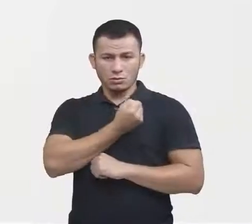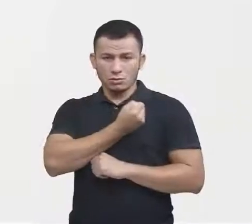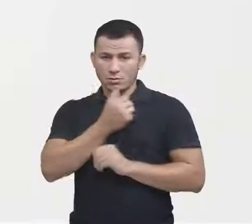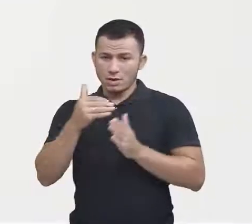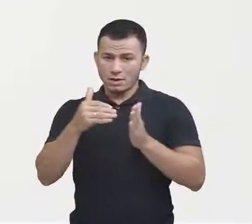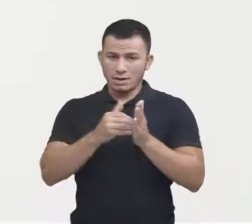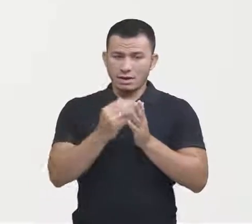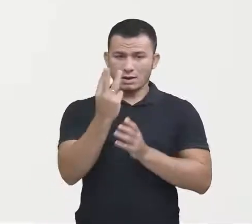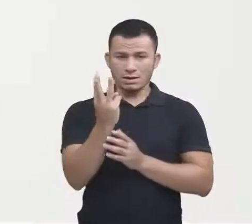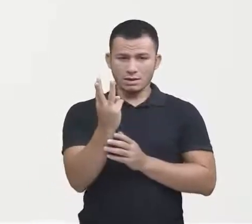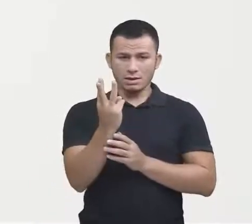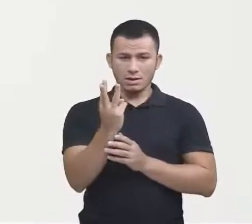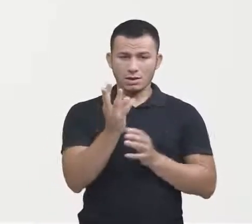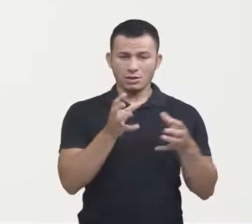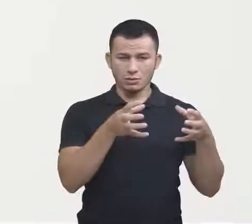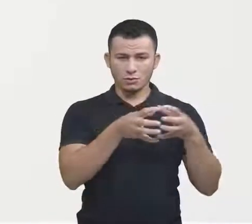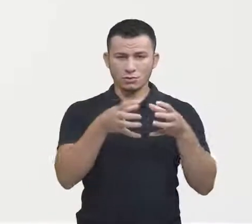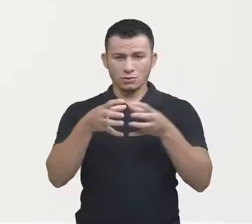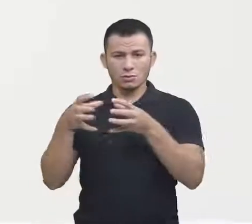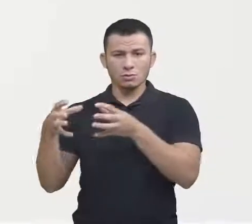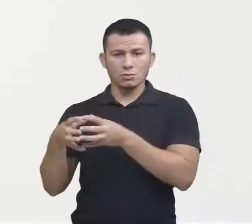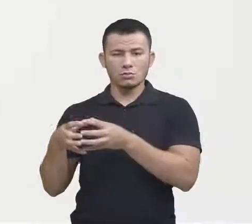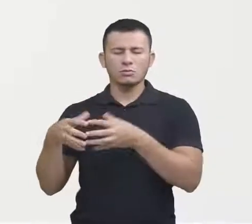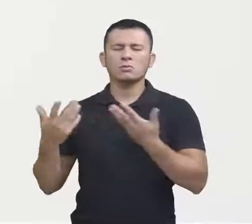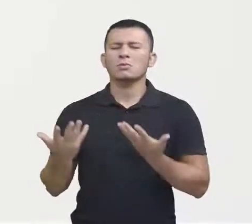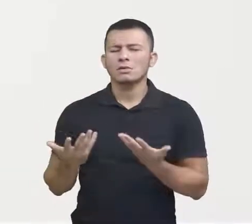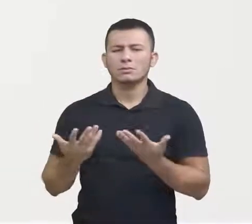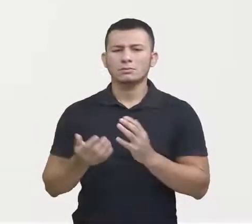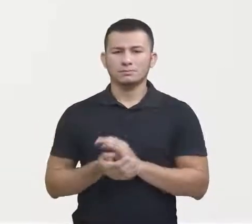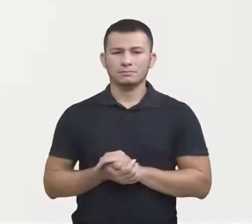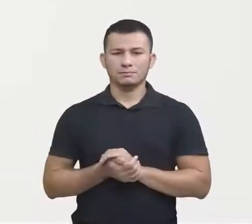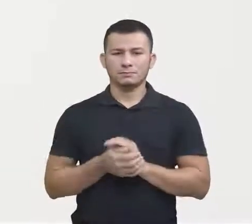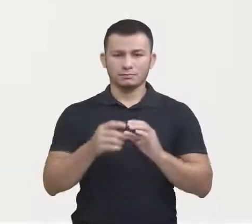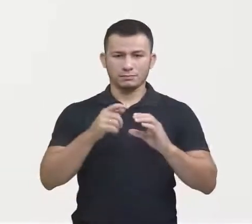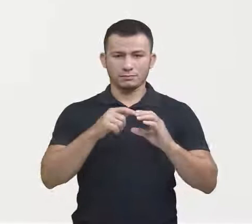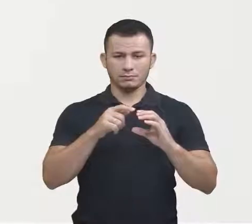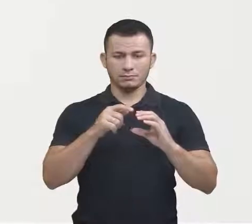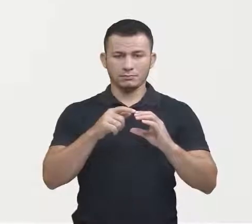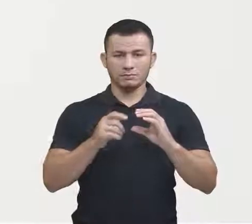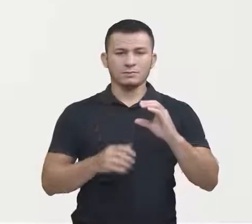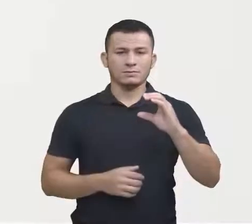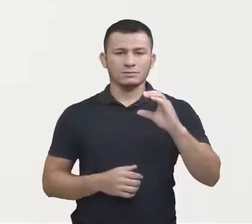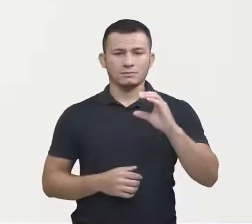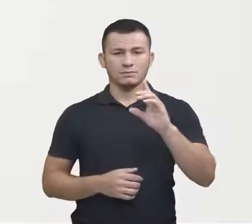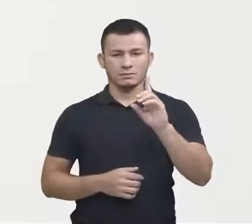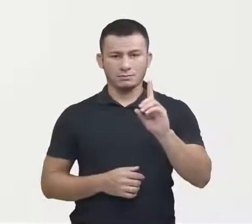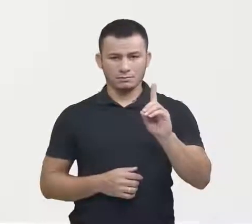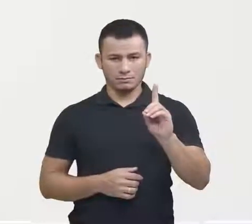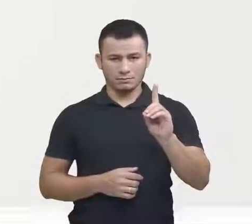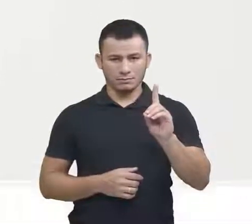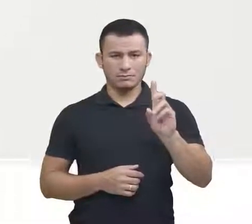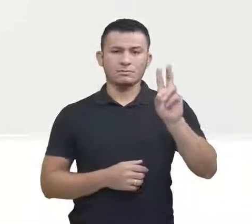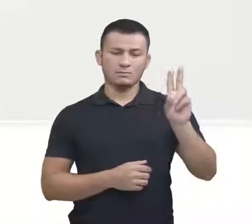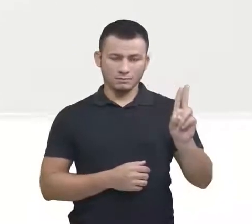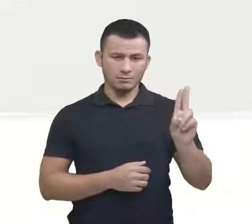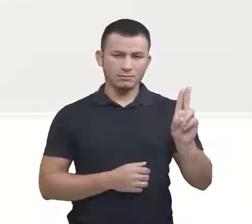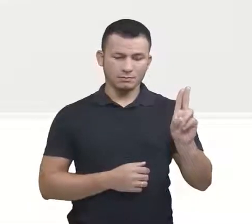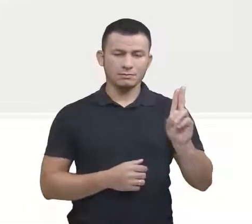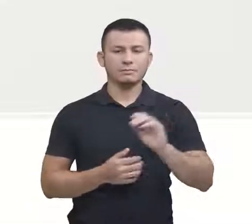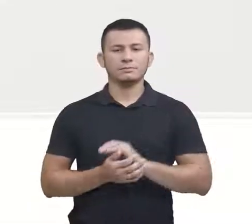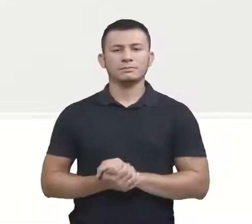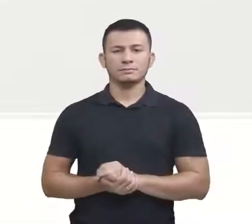três ordens Quais são as três ordens da centena da dezena e da